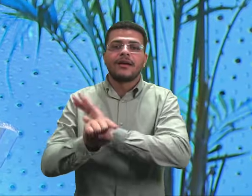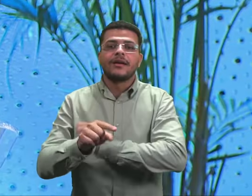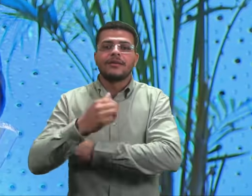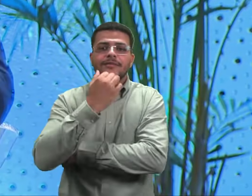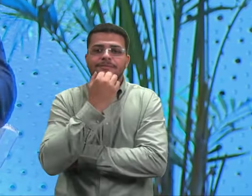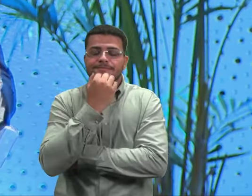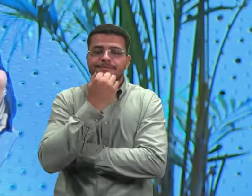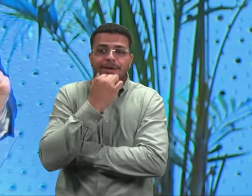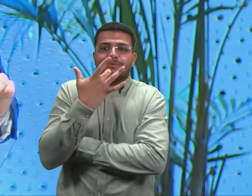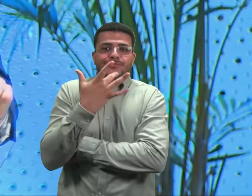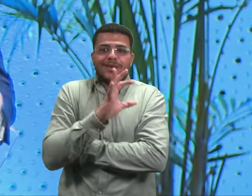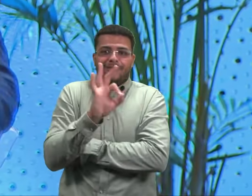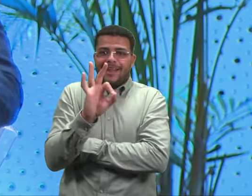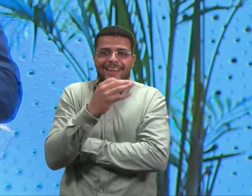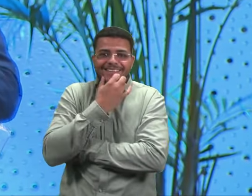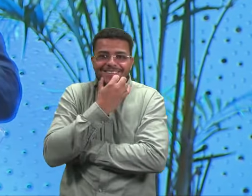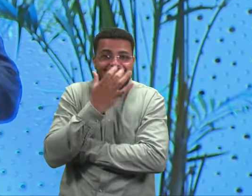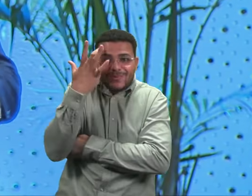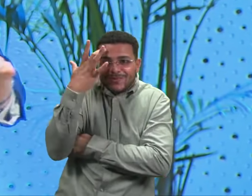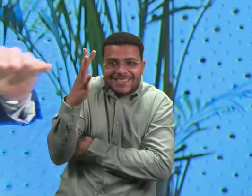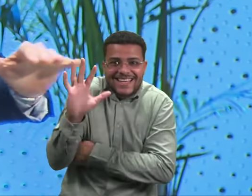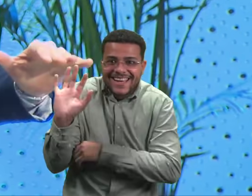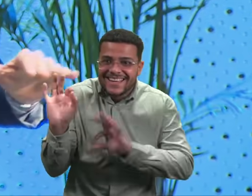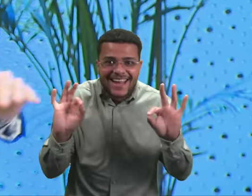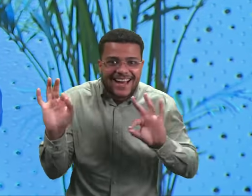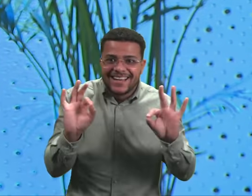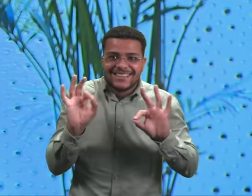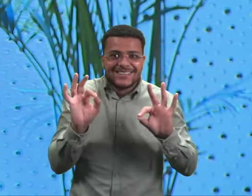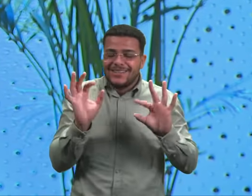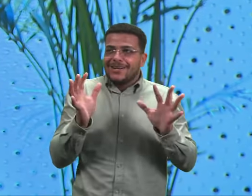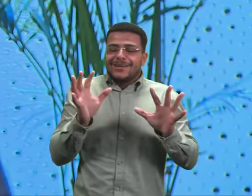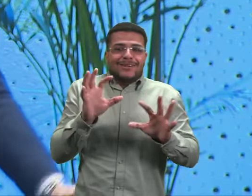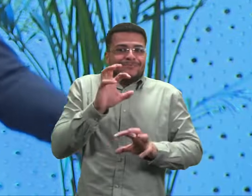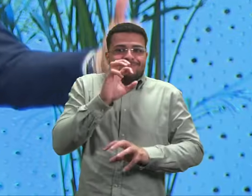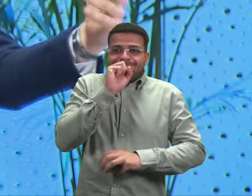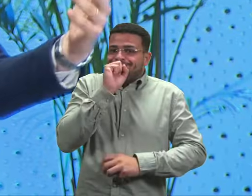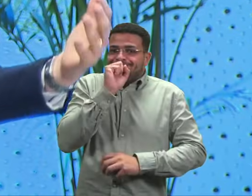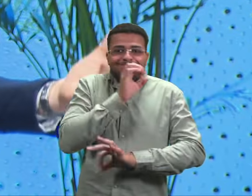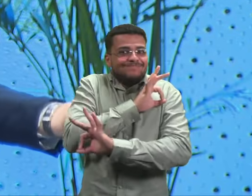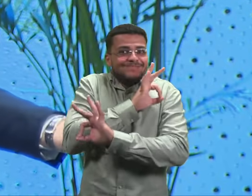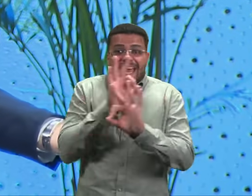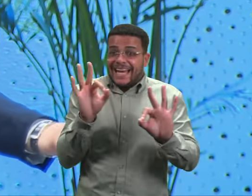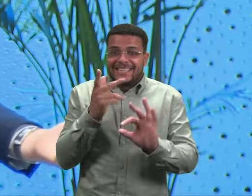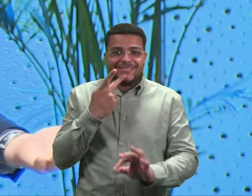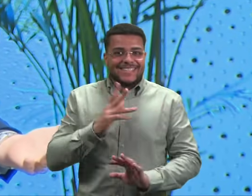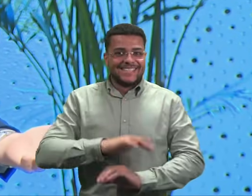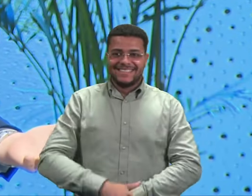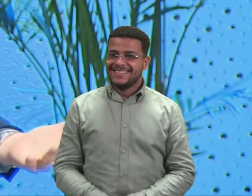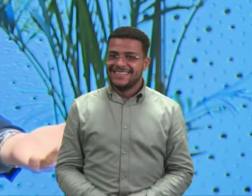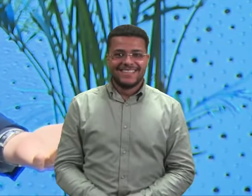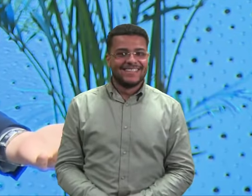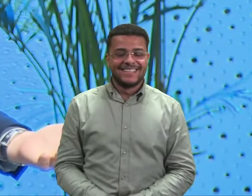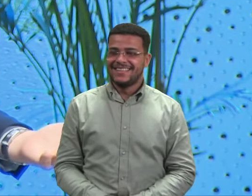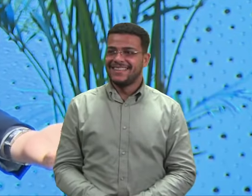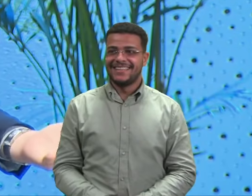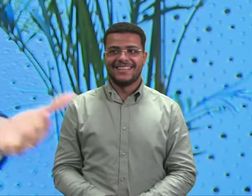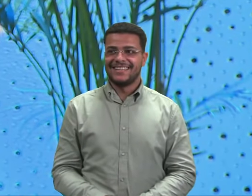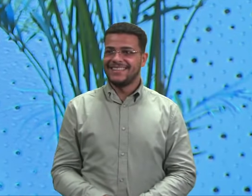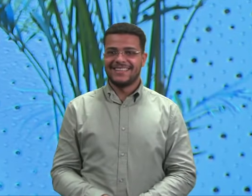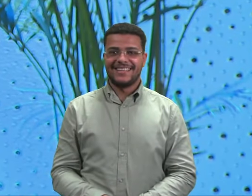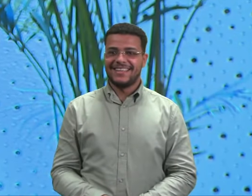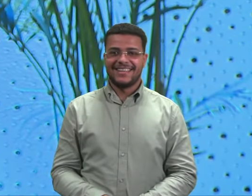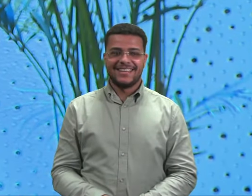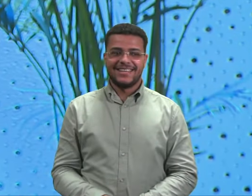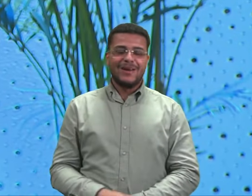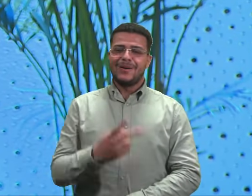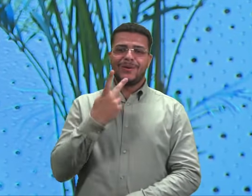Sem palavras. Sem palavras. Ele respirou assim, não sei nem o que dizer. O que